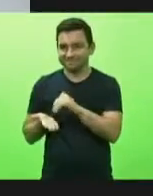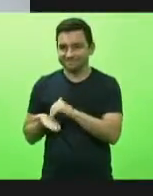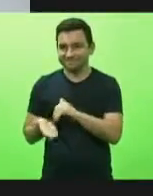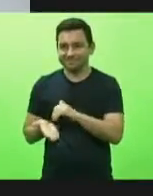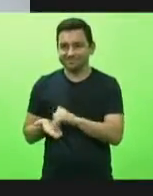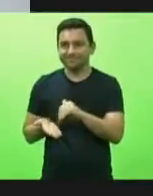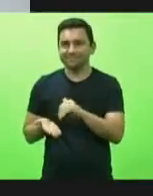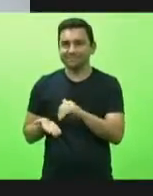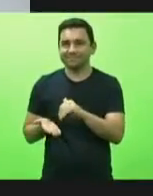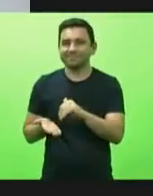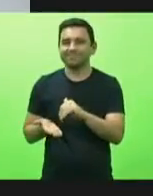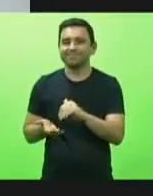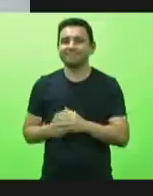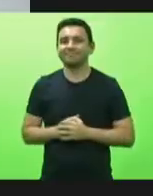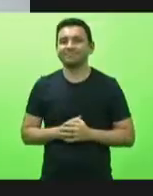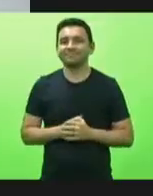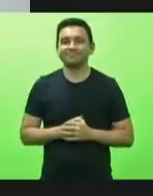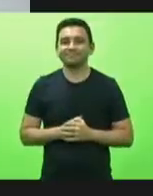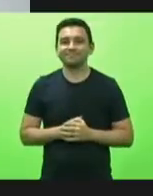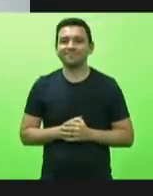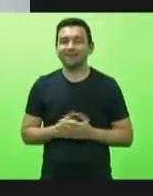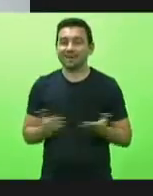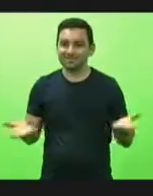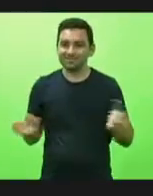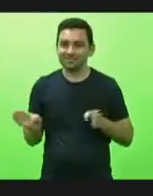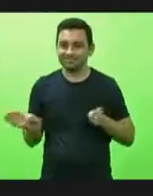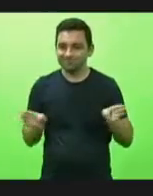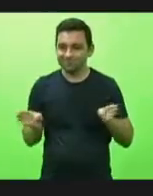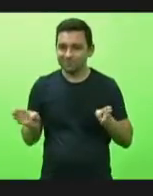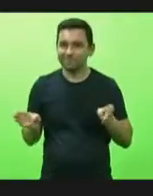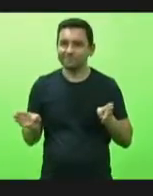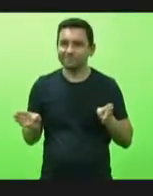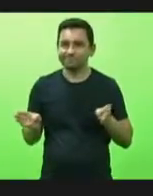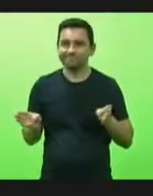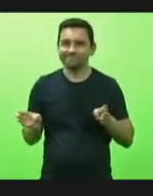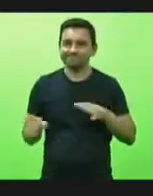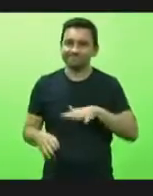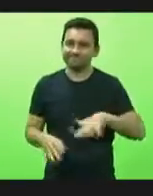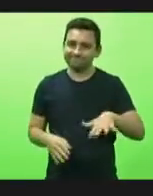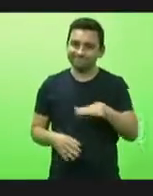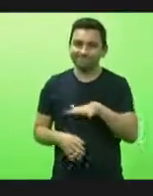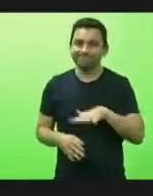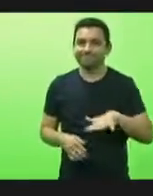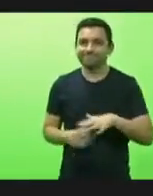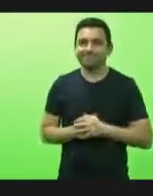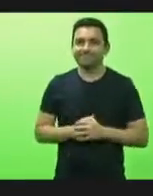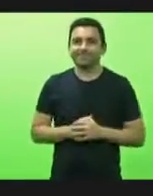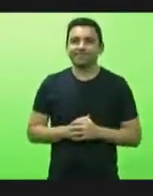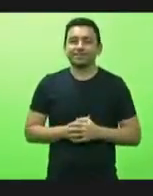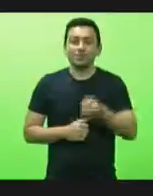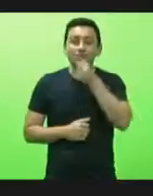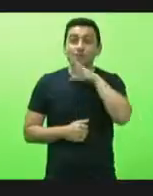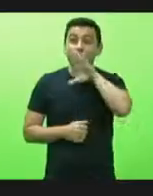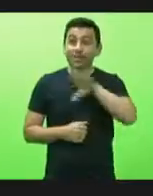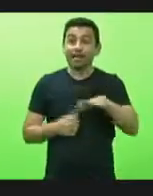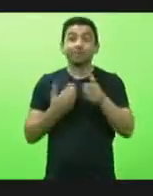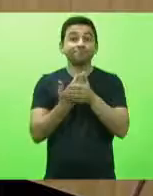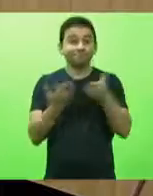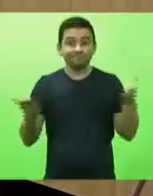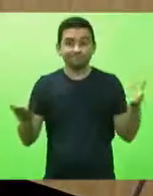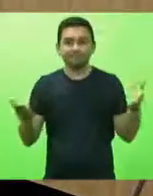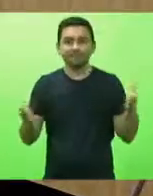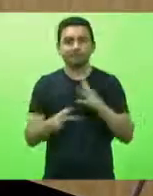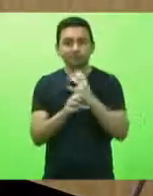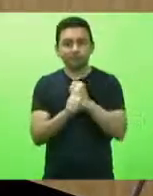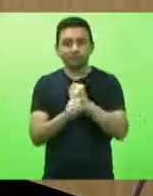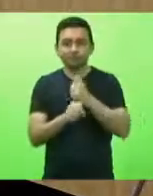para nesses momentos ainda cruciais, né? Boa tarde a todos. Havendo o